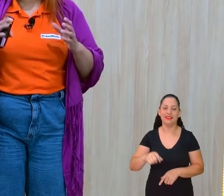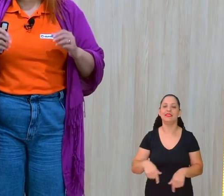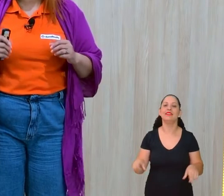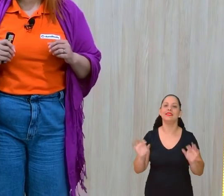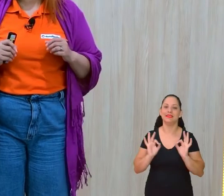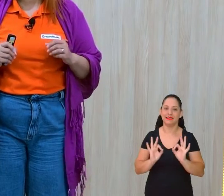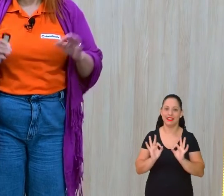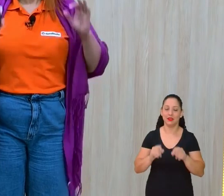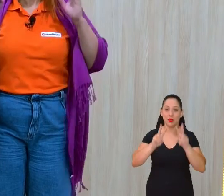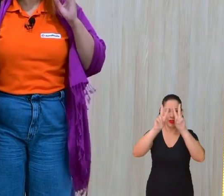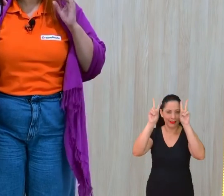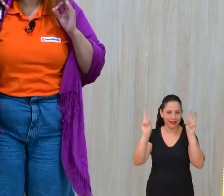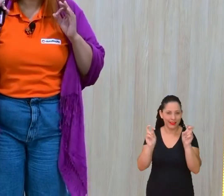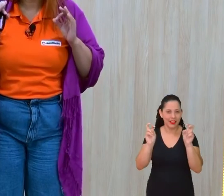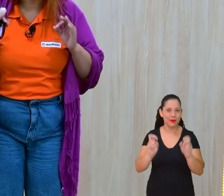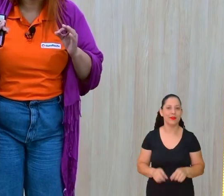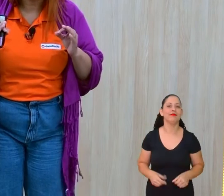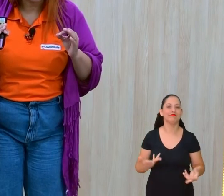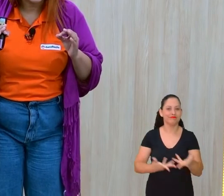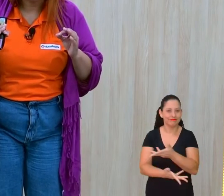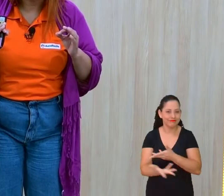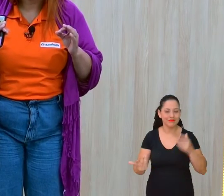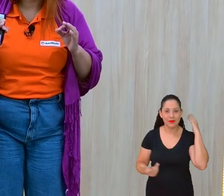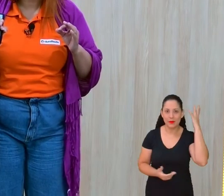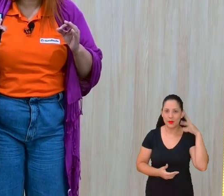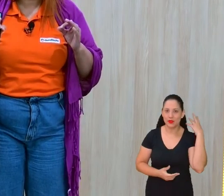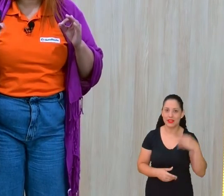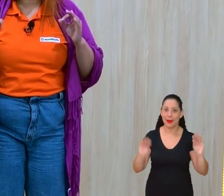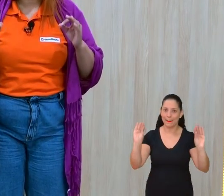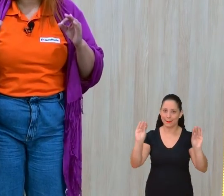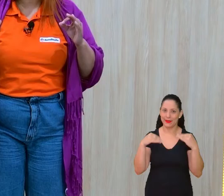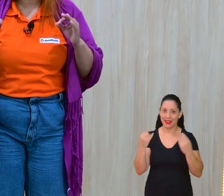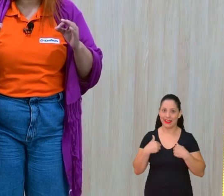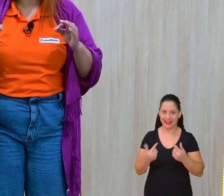outro tema, ok? Mas manda